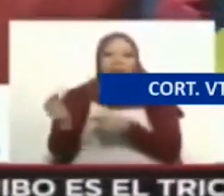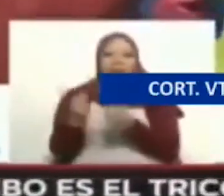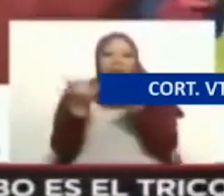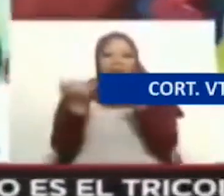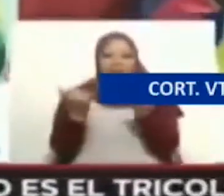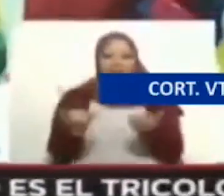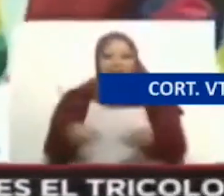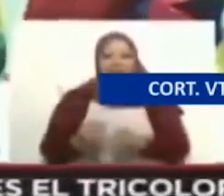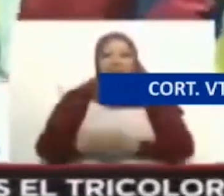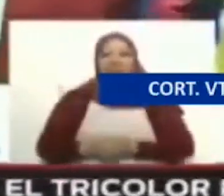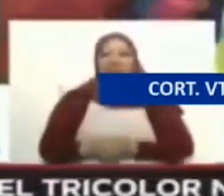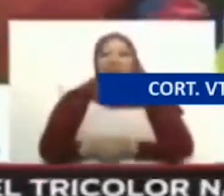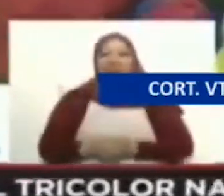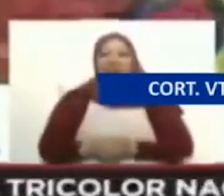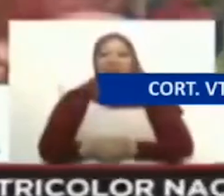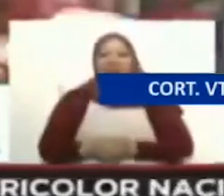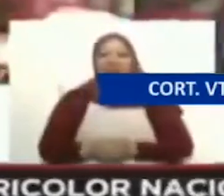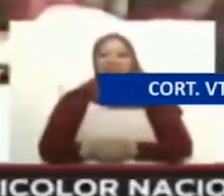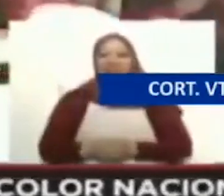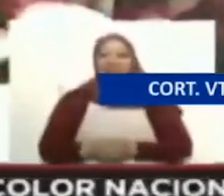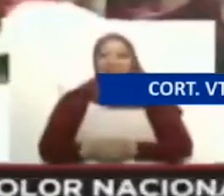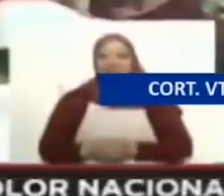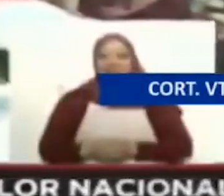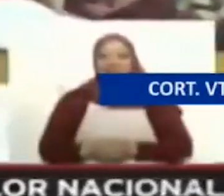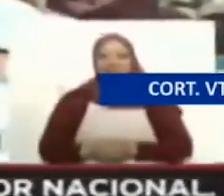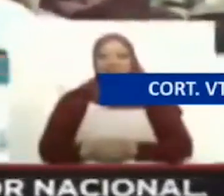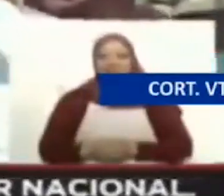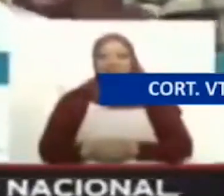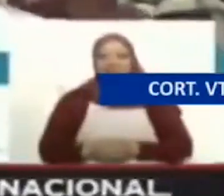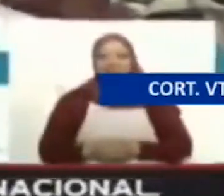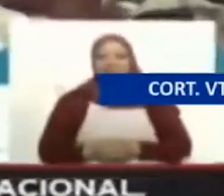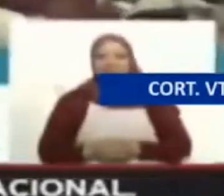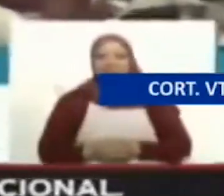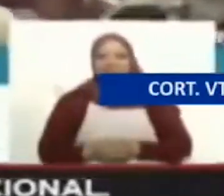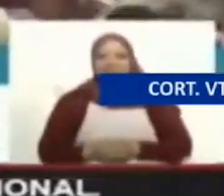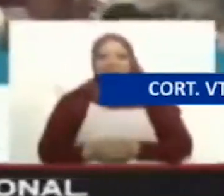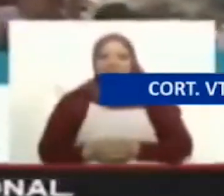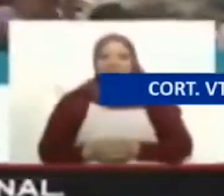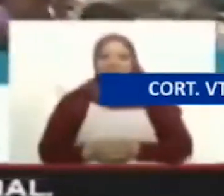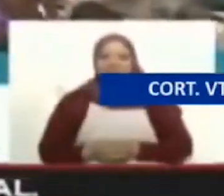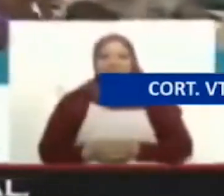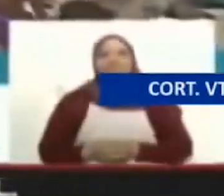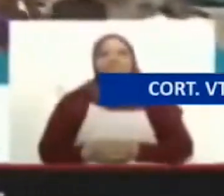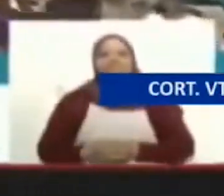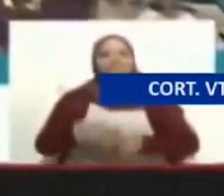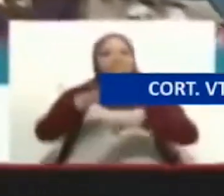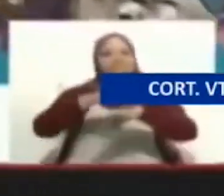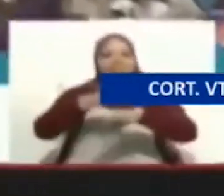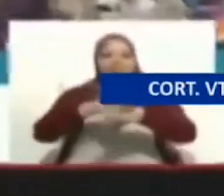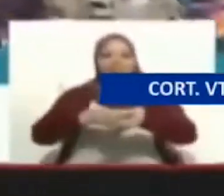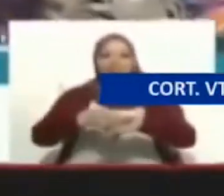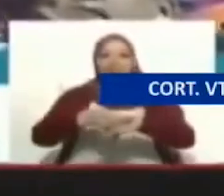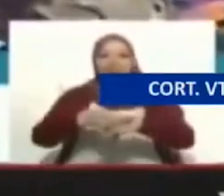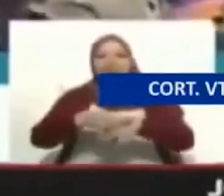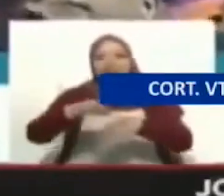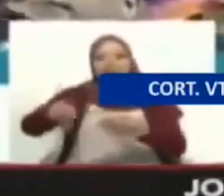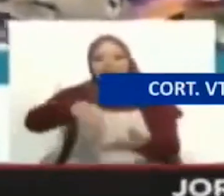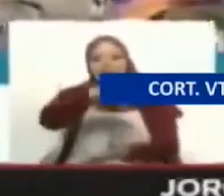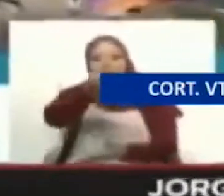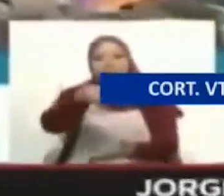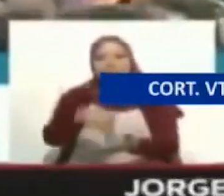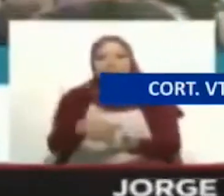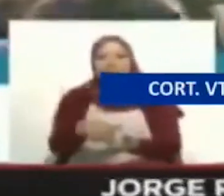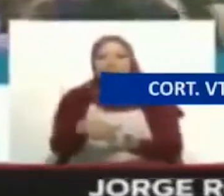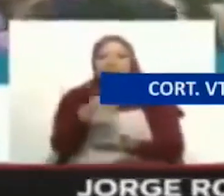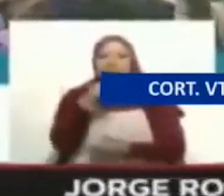oposição de que estudantes do ensino médio, menores de idade, foram retidos em escolas e obrigados a votar. Outro ponto